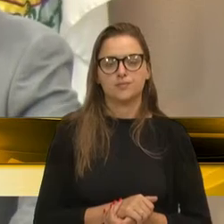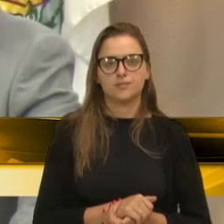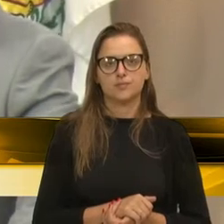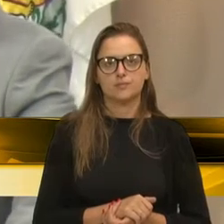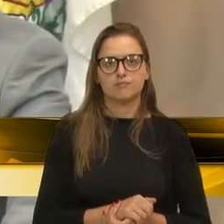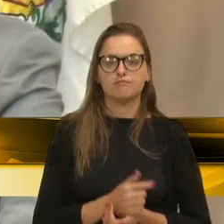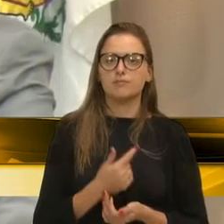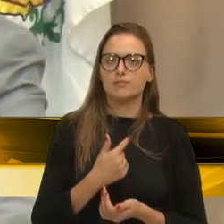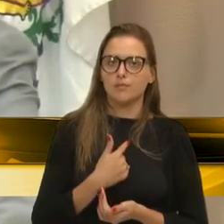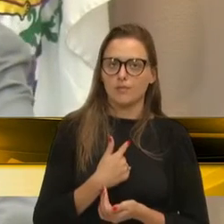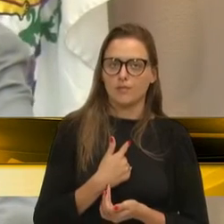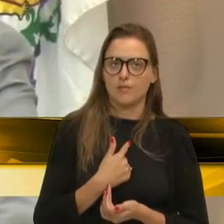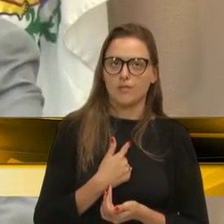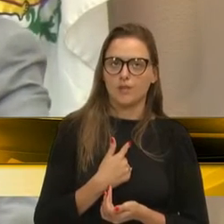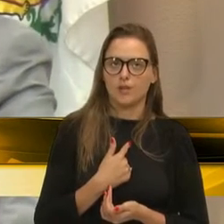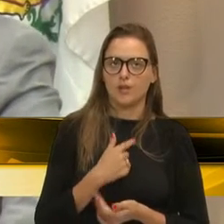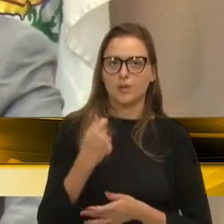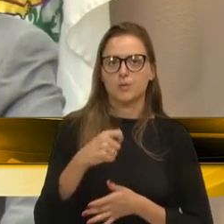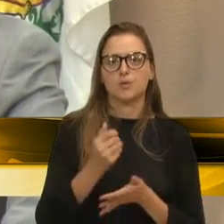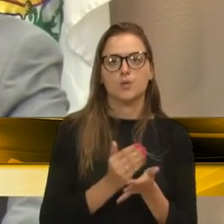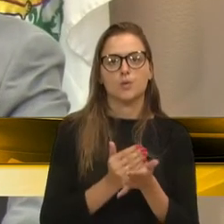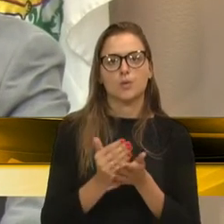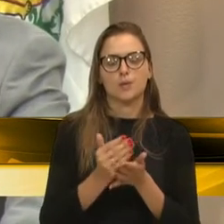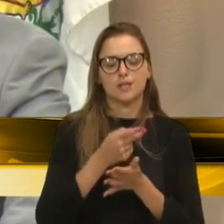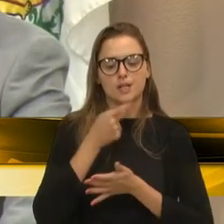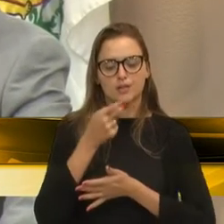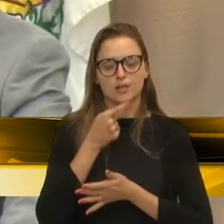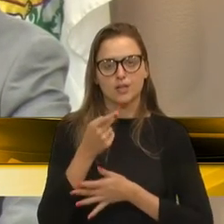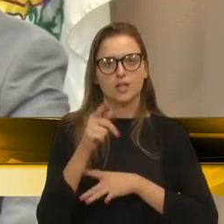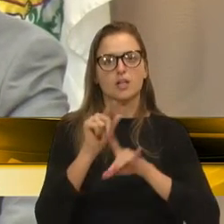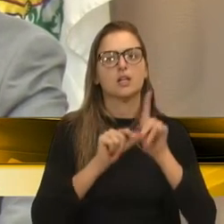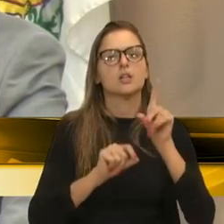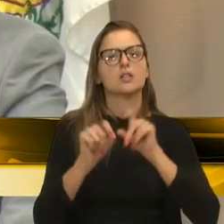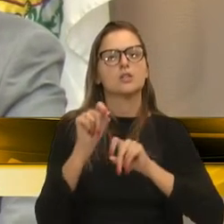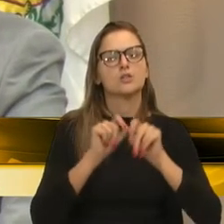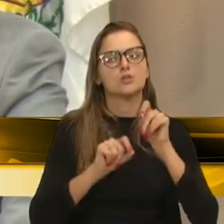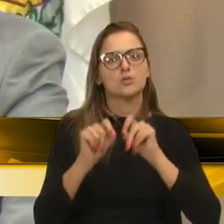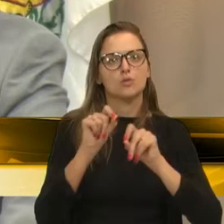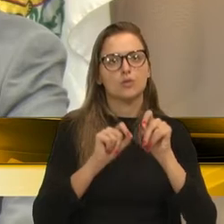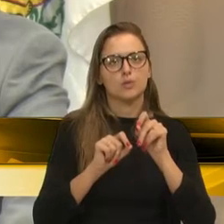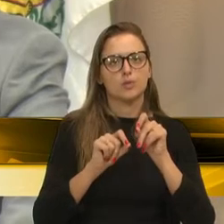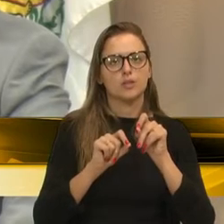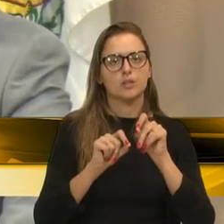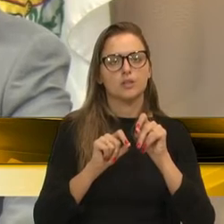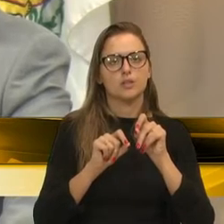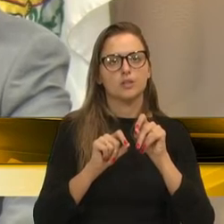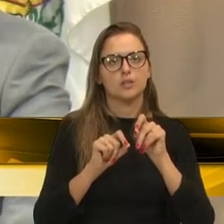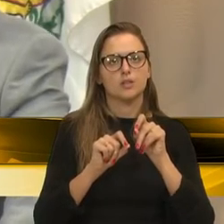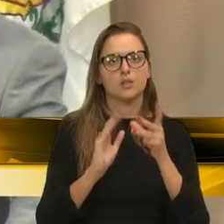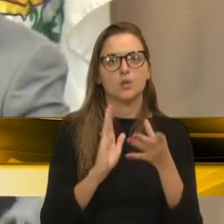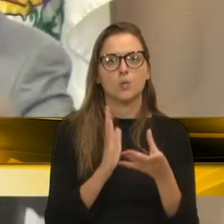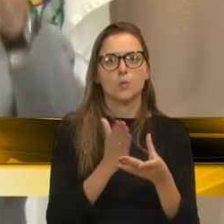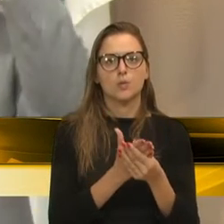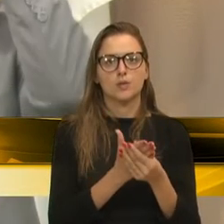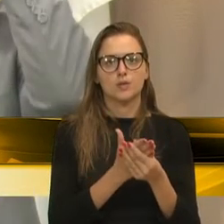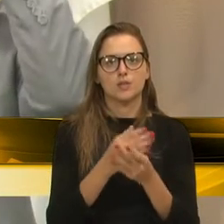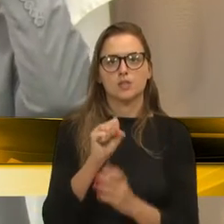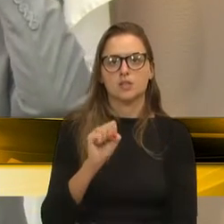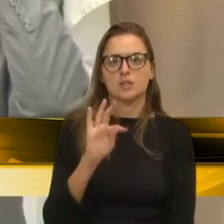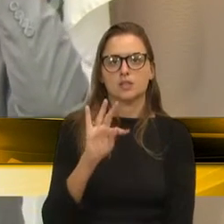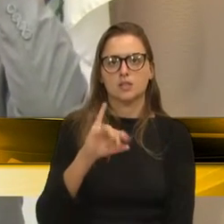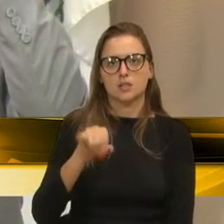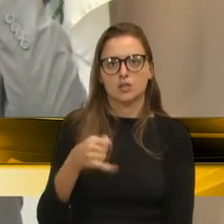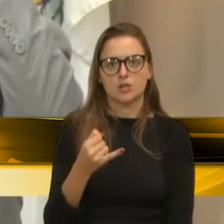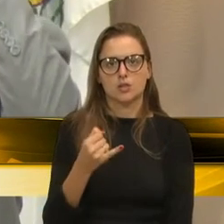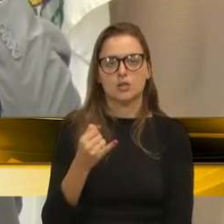e não poderia deixar de começar minha fala no dia de hoje falando sobre o julgamento ontem no STJ com